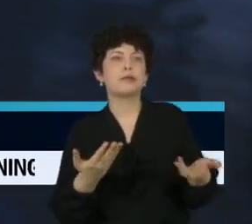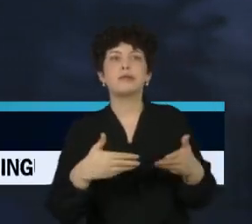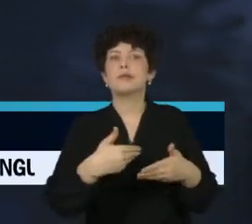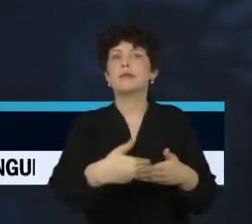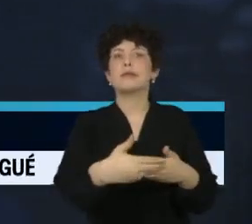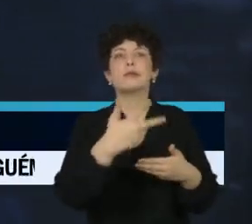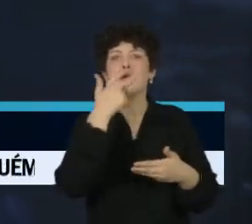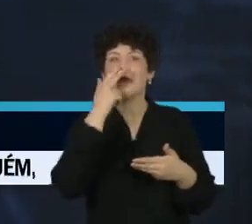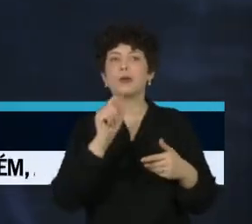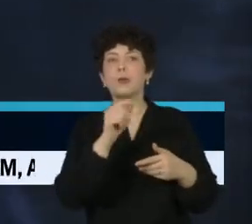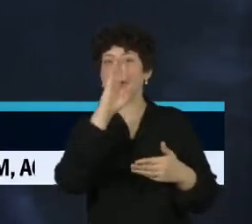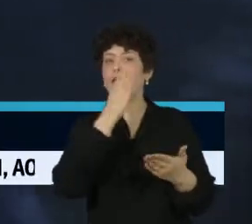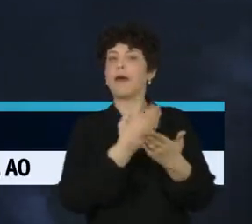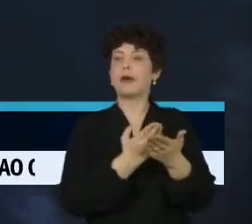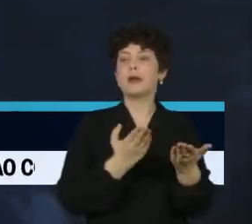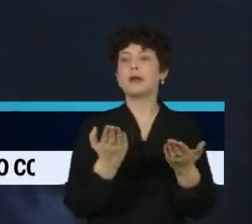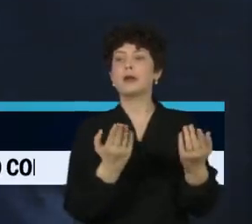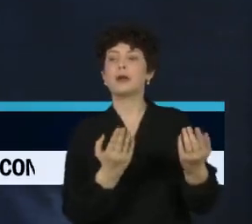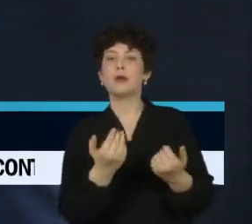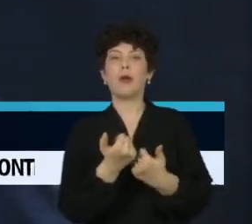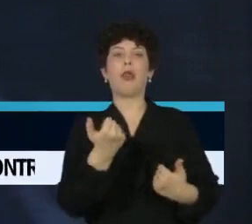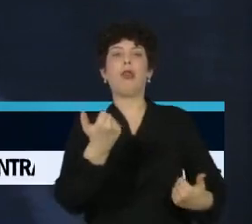em qual desfecho você acredita, capaz?